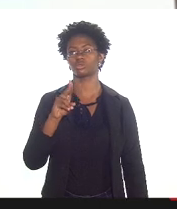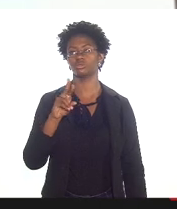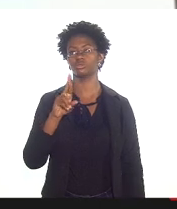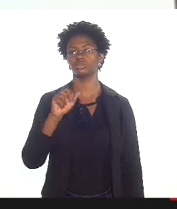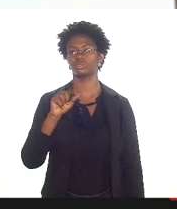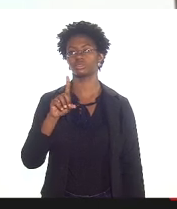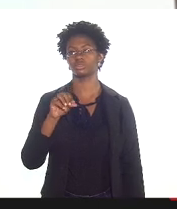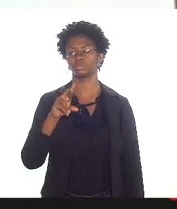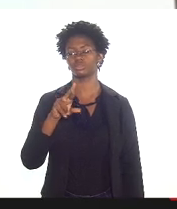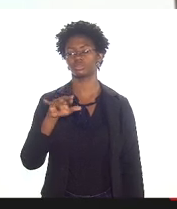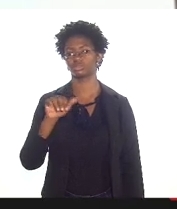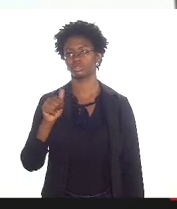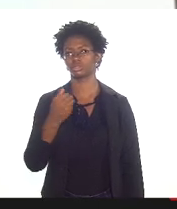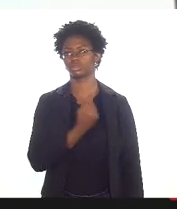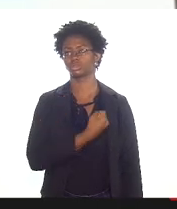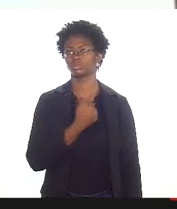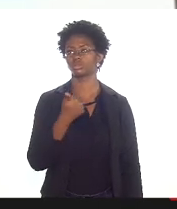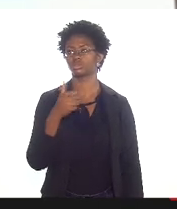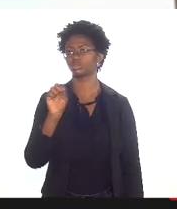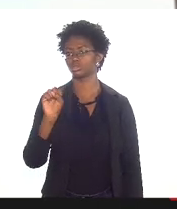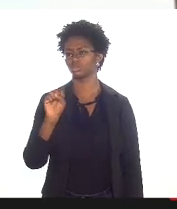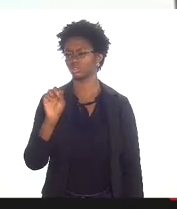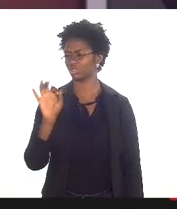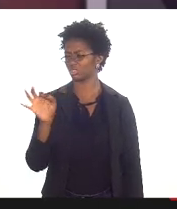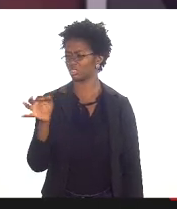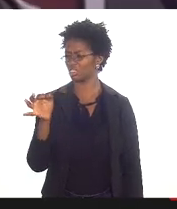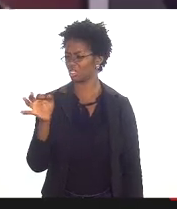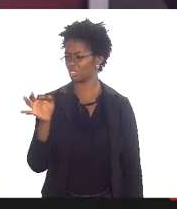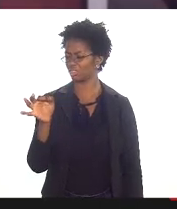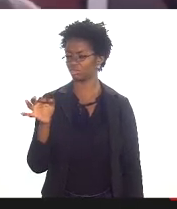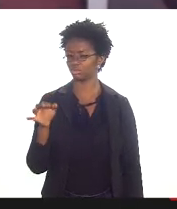número 18, né, Paulo Henrique?